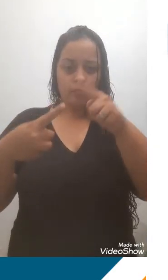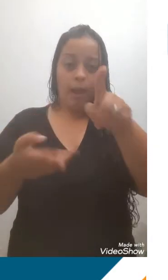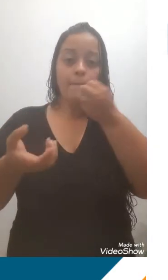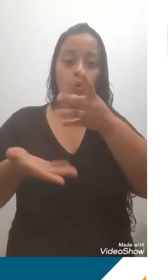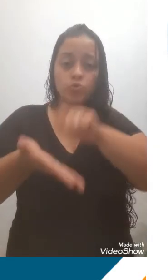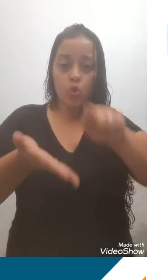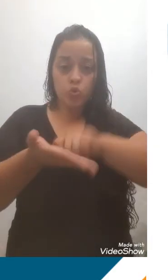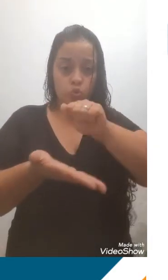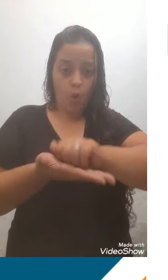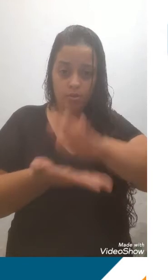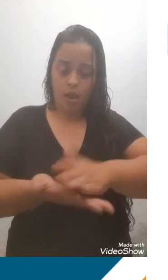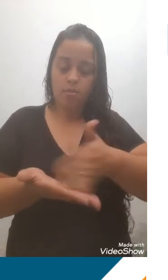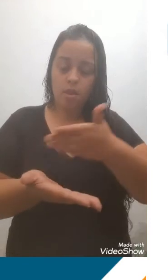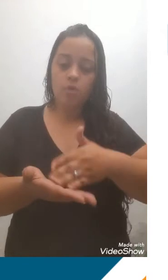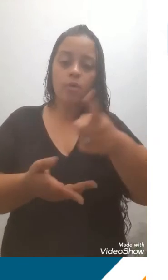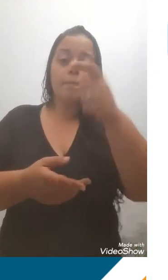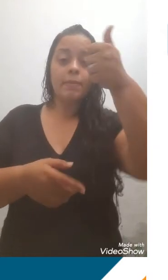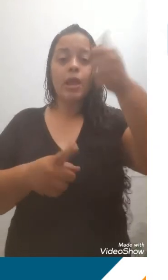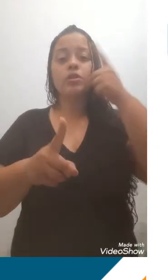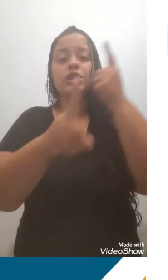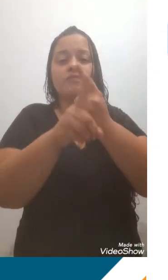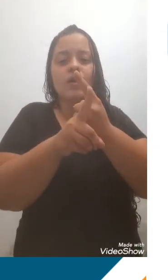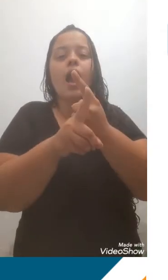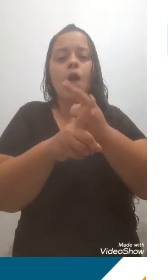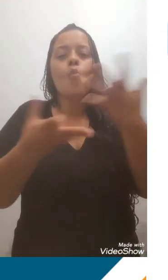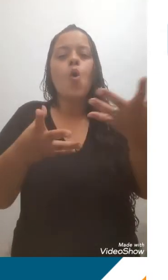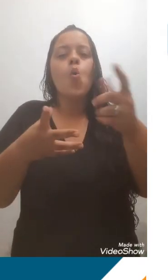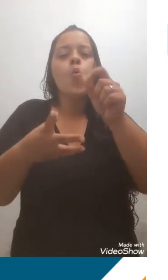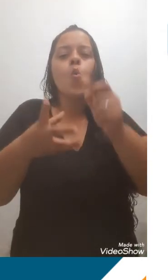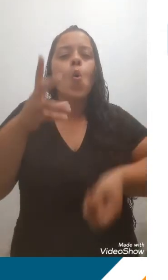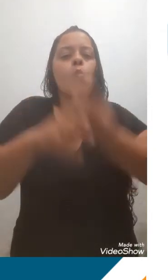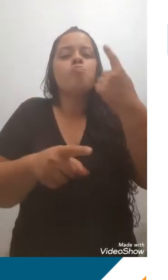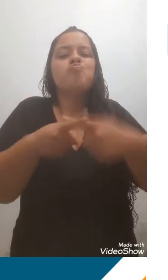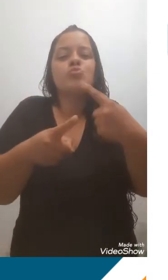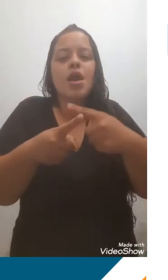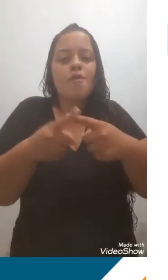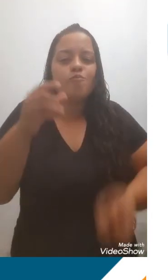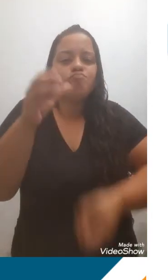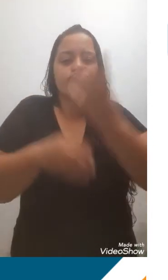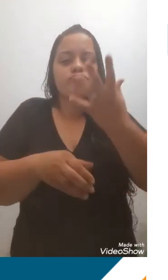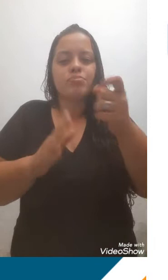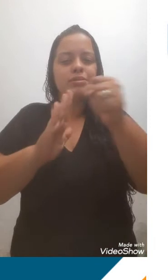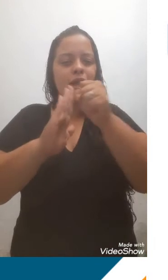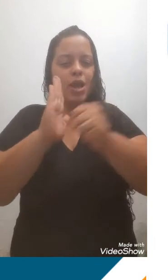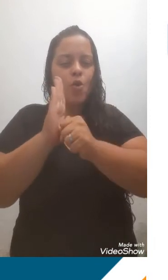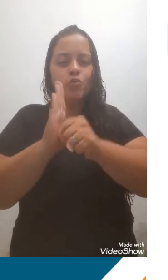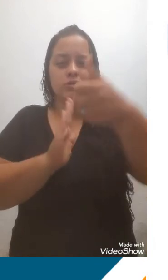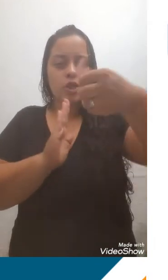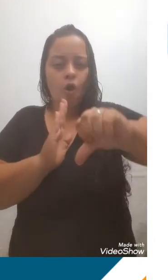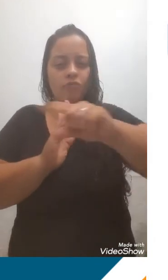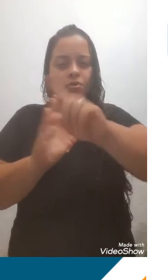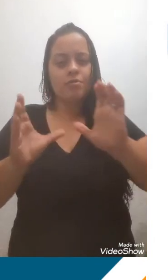bom? Primeiro objetivo, pessoal, é identificar quais são os fatores que levaram à formação da classe operária na Europa do século